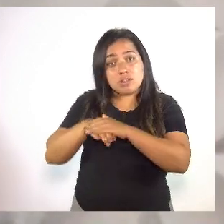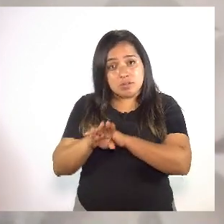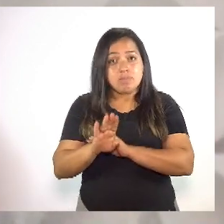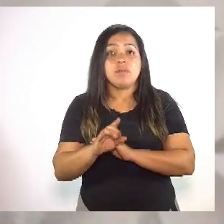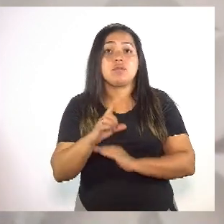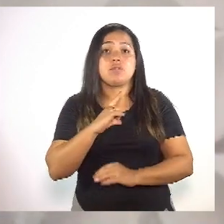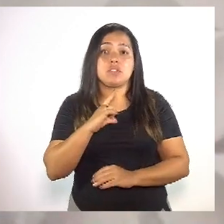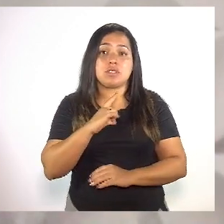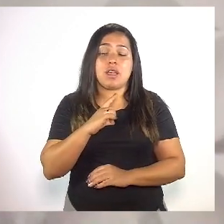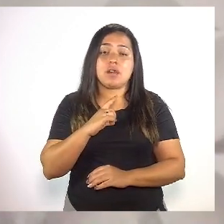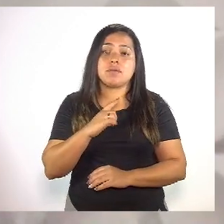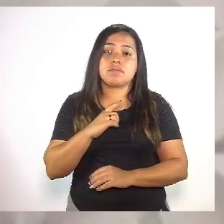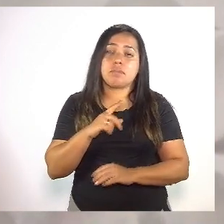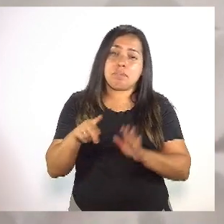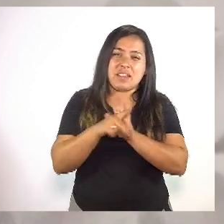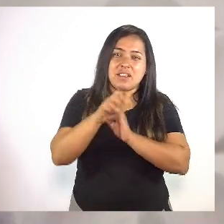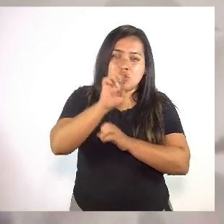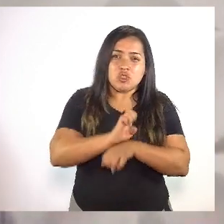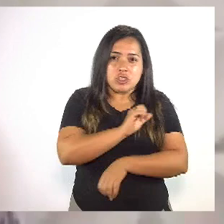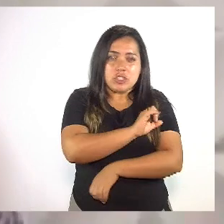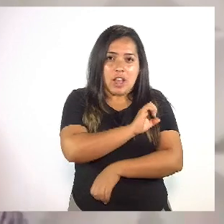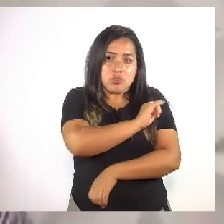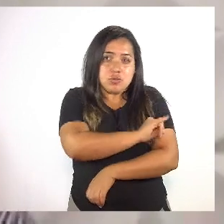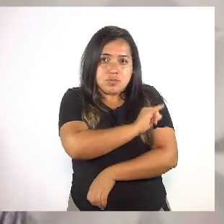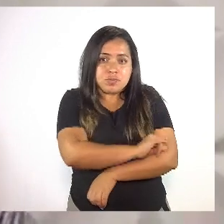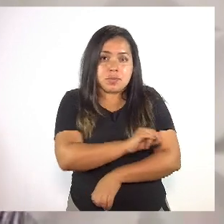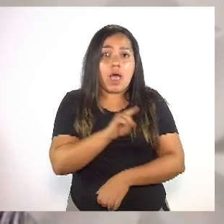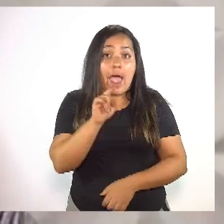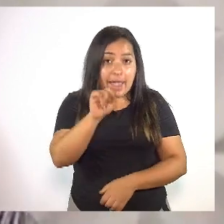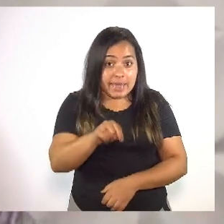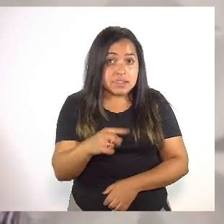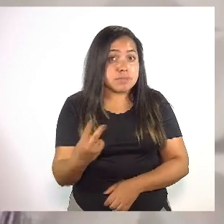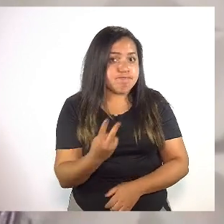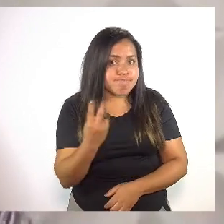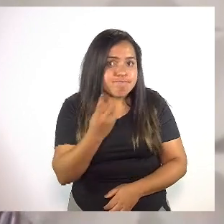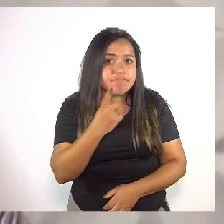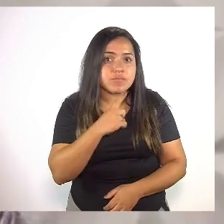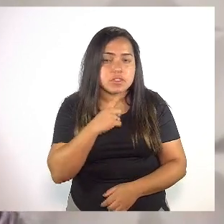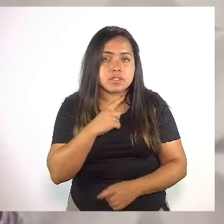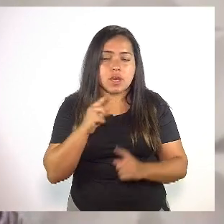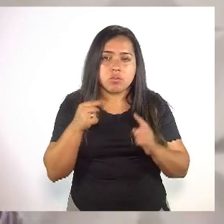líquida, que esse valor hoje alcança o percentual de